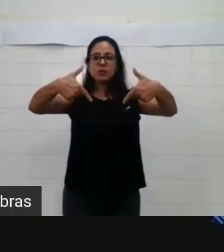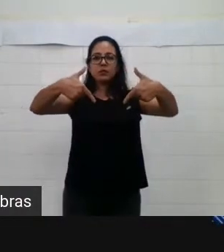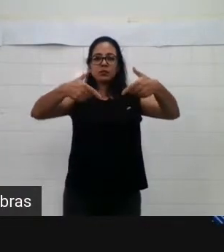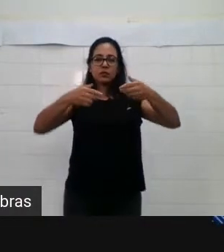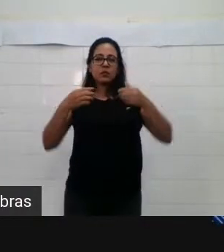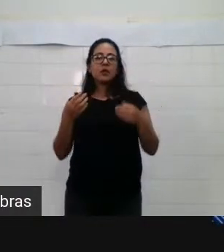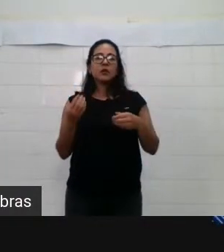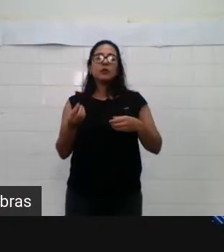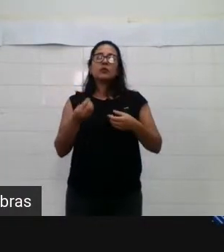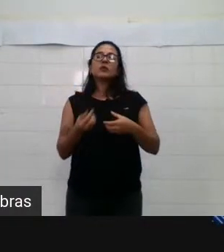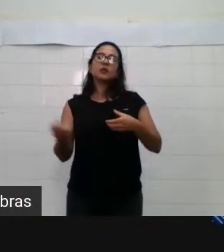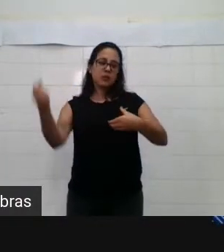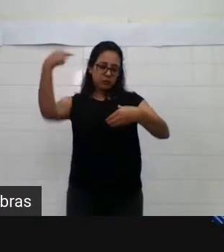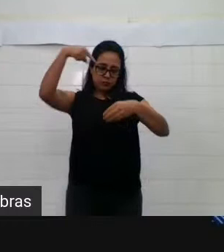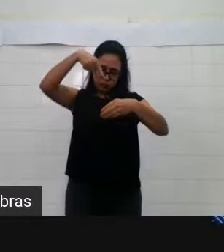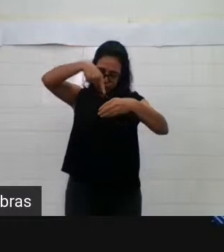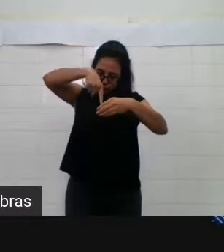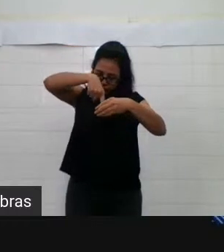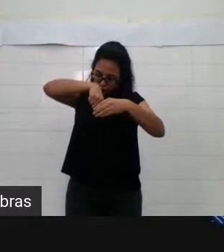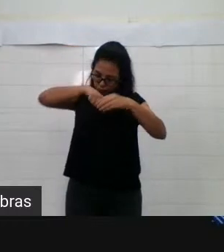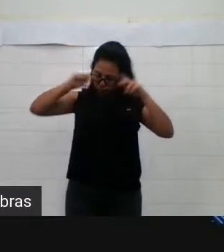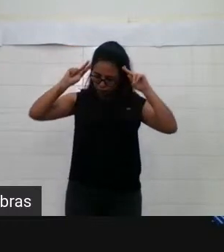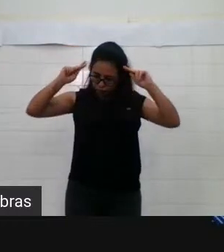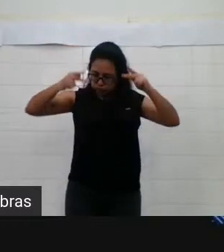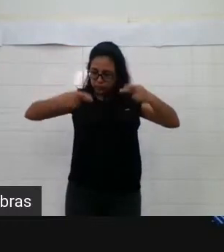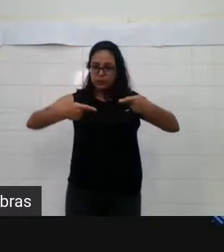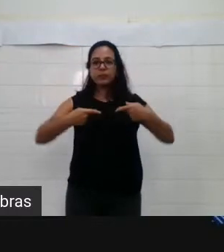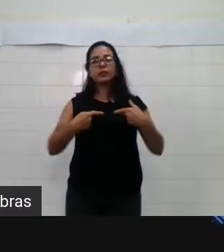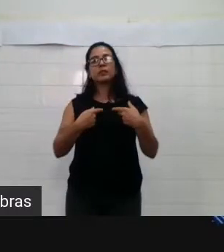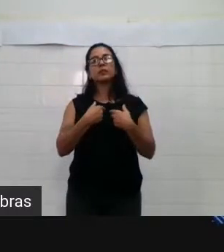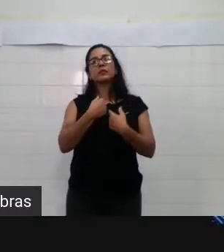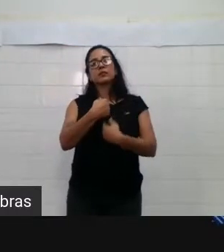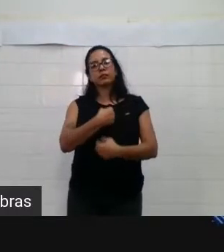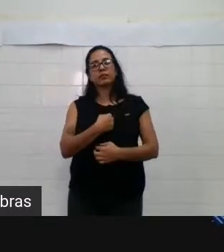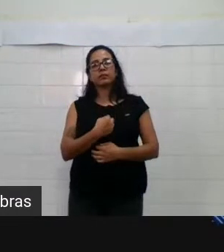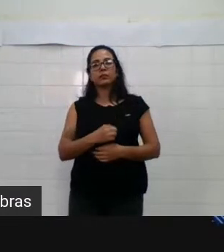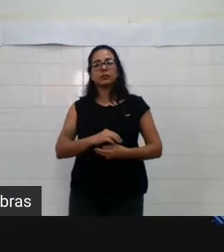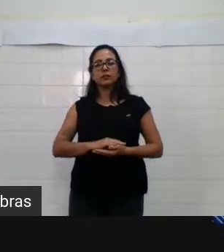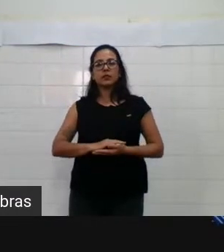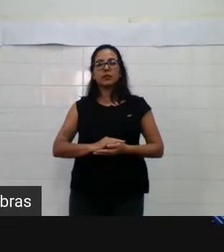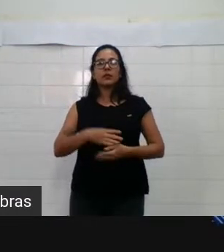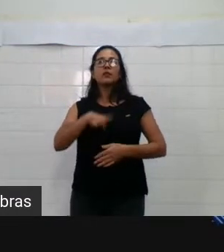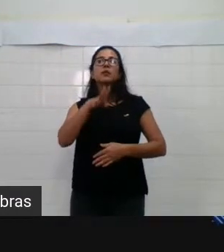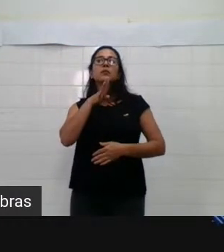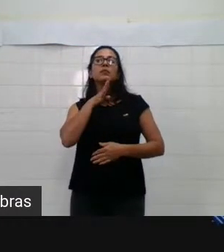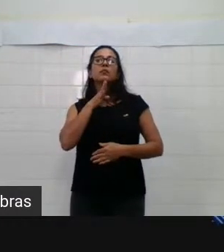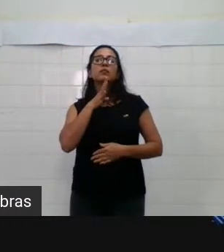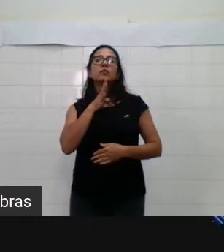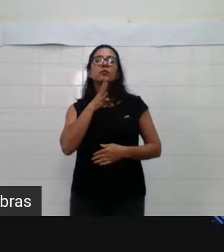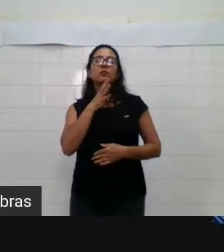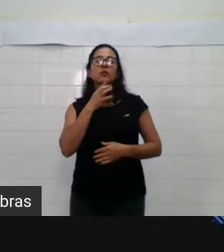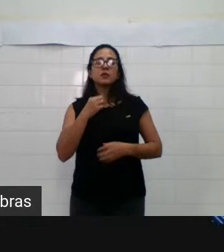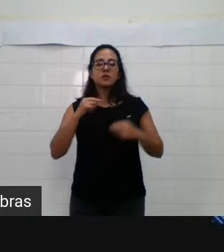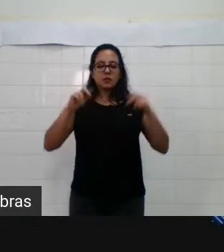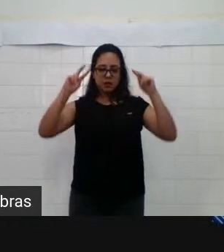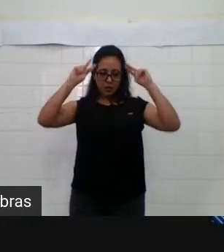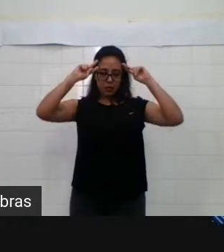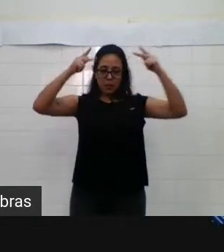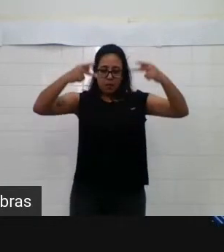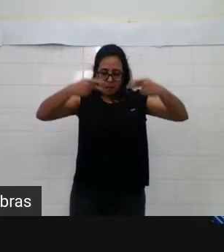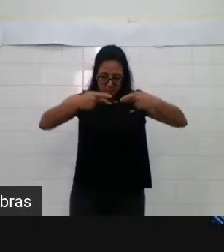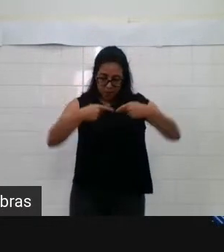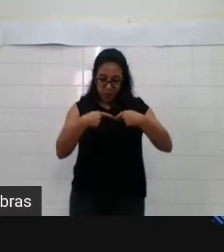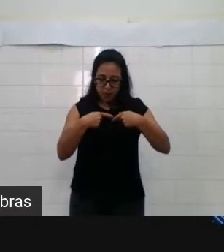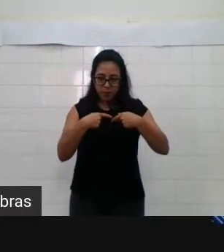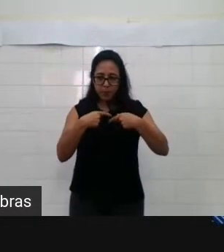de mergulho total e completo nesse eu, de conhecimento de si para